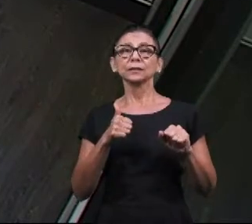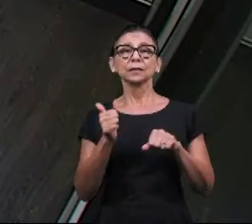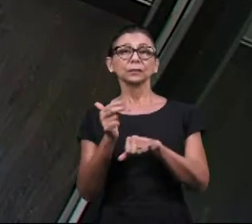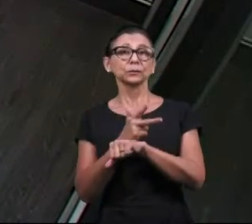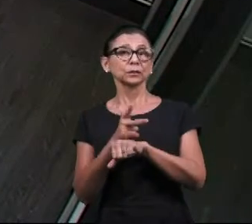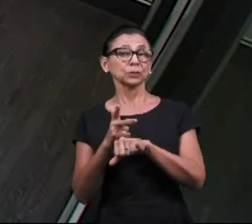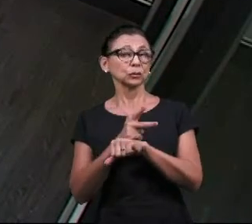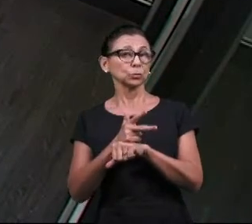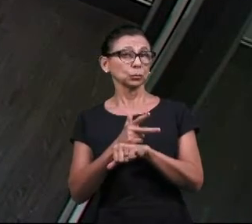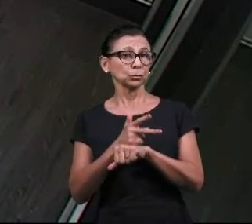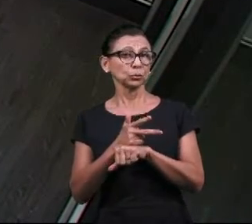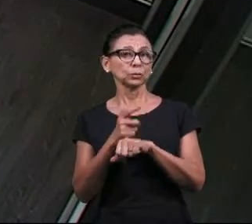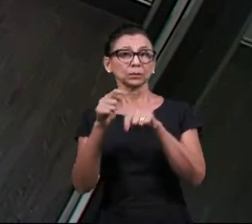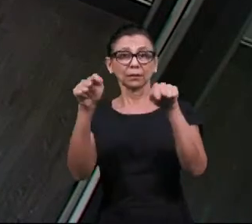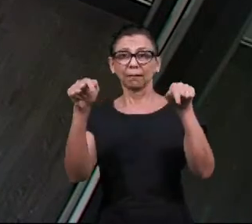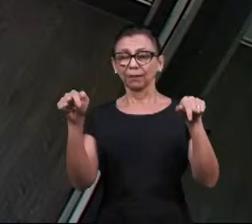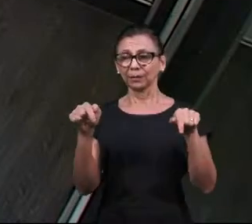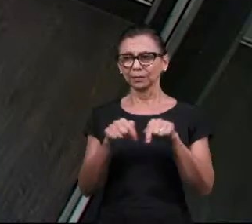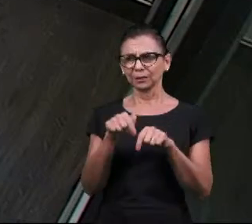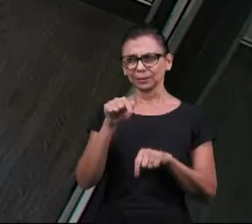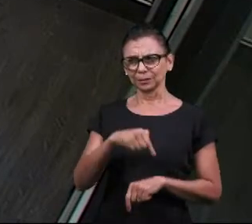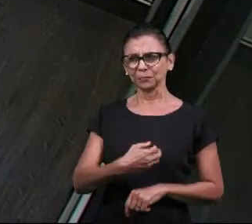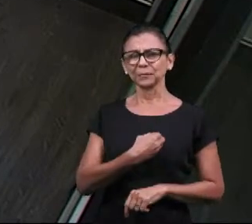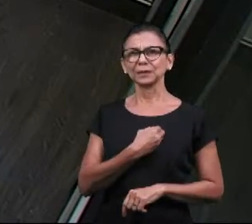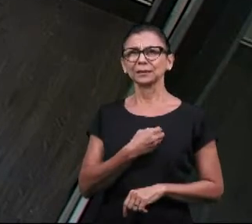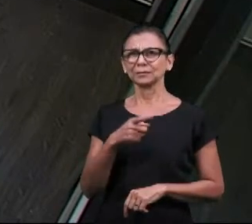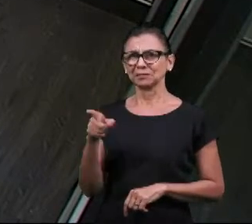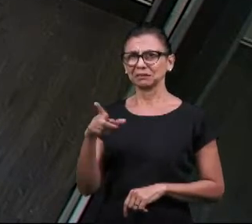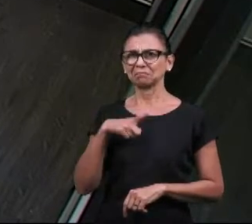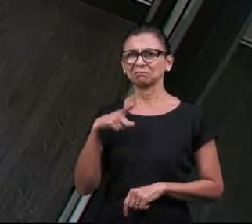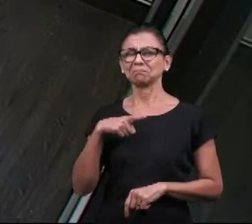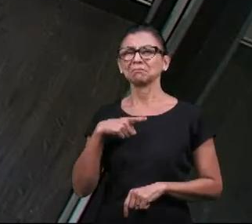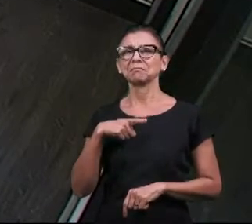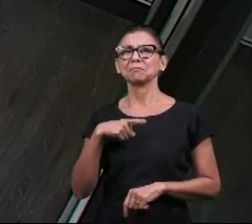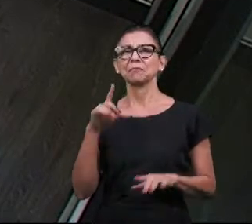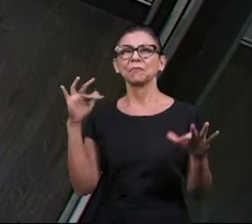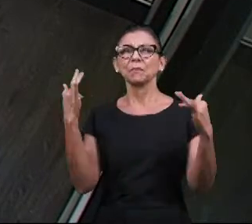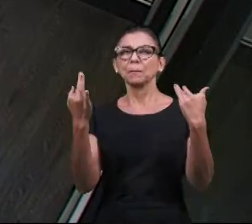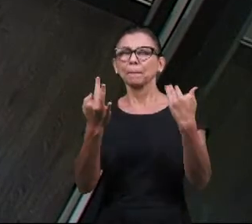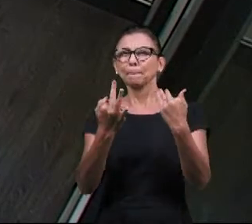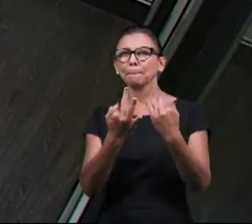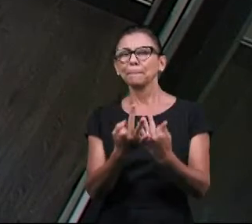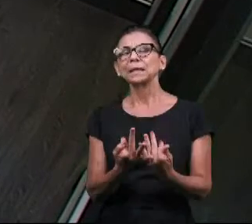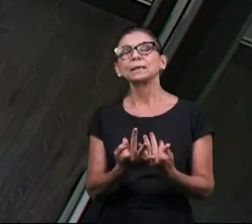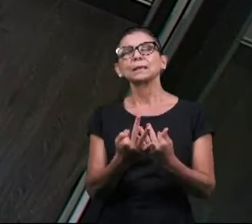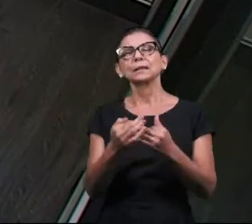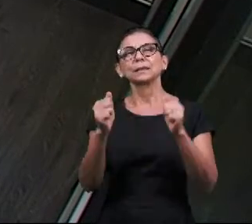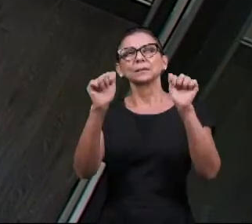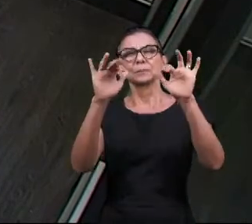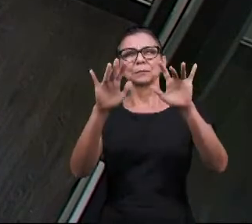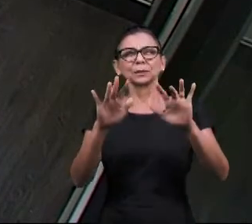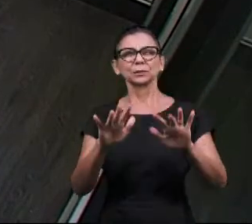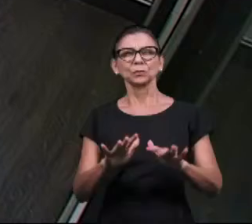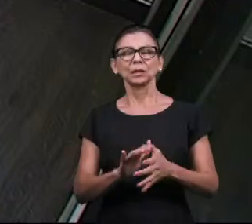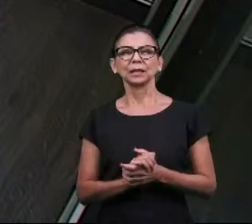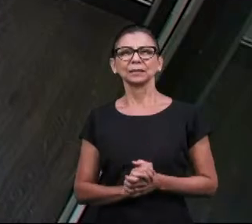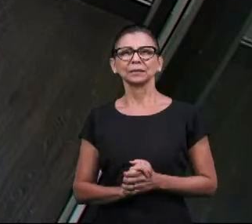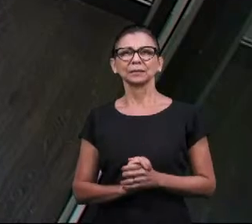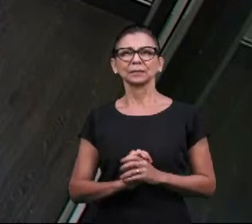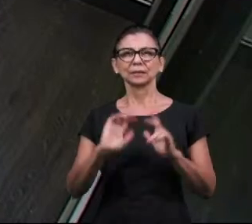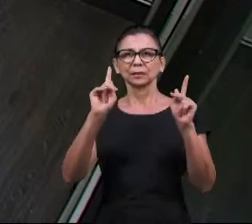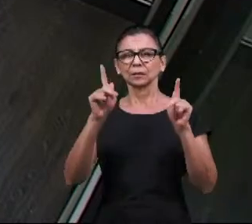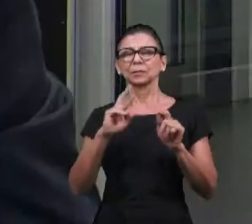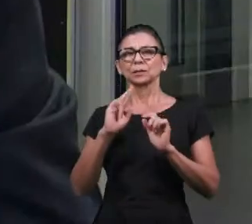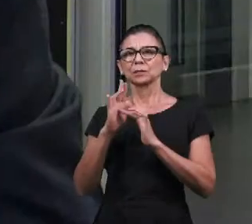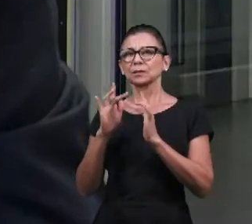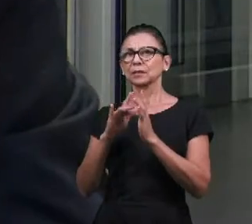alegria de saber, né, que o pastor tem uma família abençoada e tem muito para nos contar, para dar um testemunho. Pai do Senhor, pastor, seja